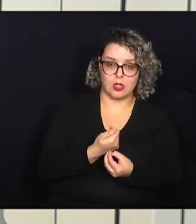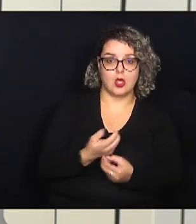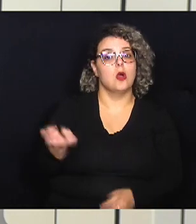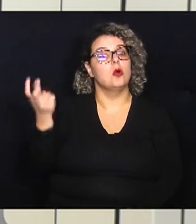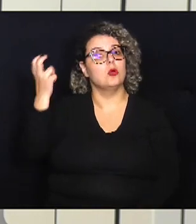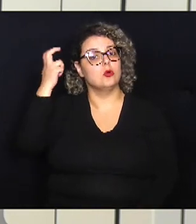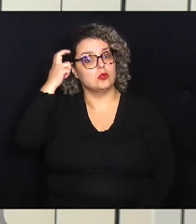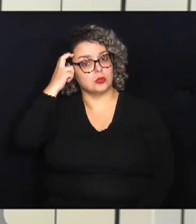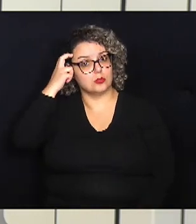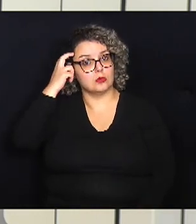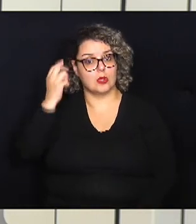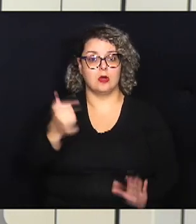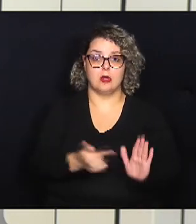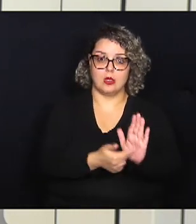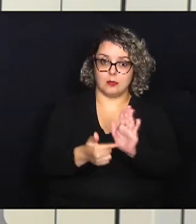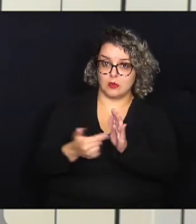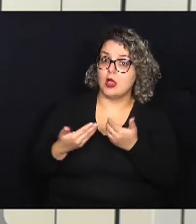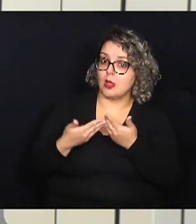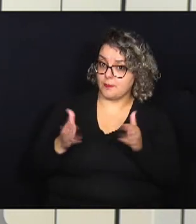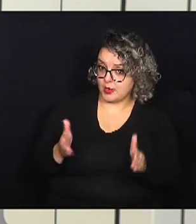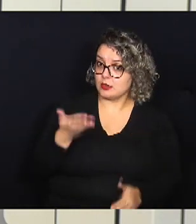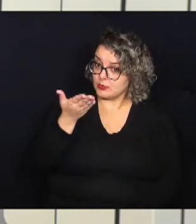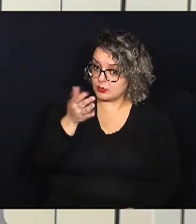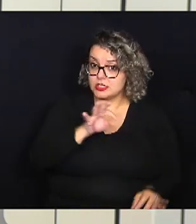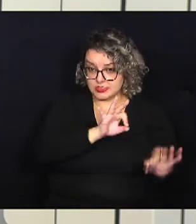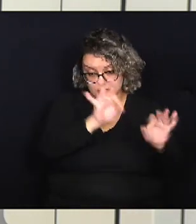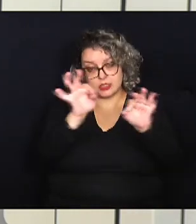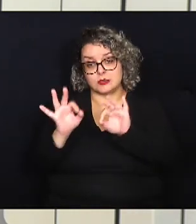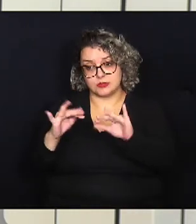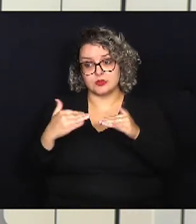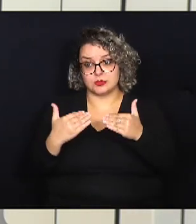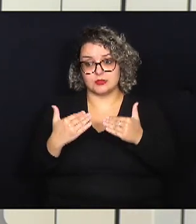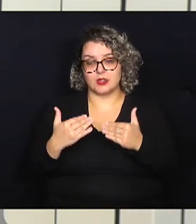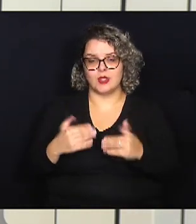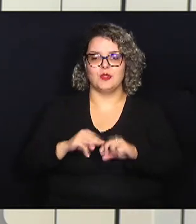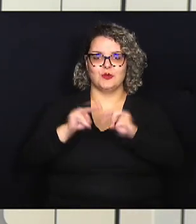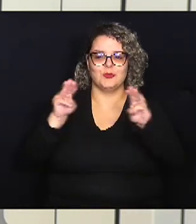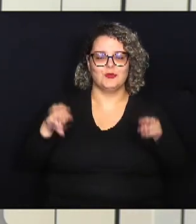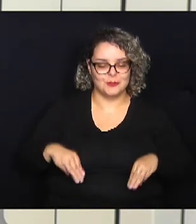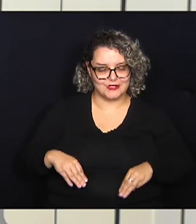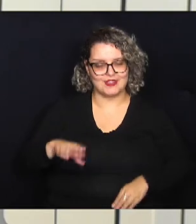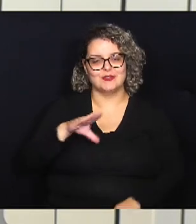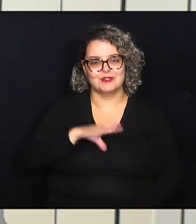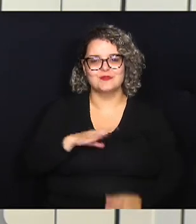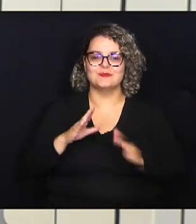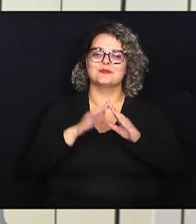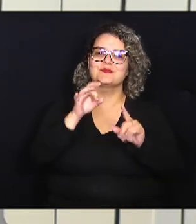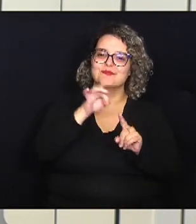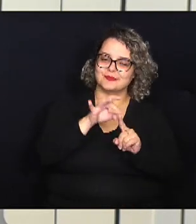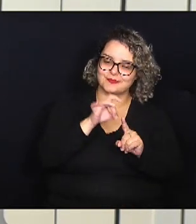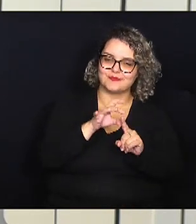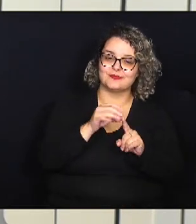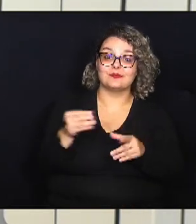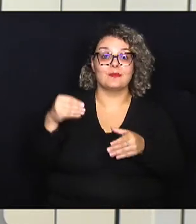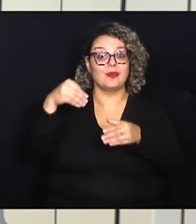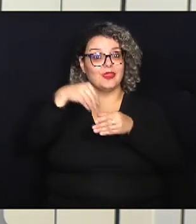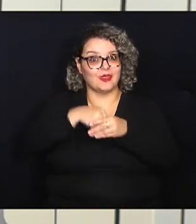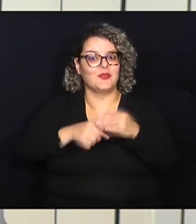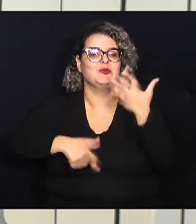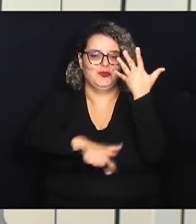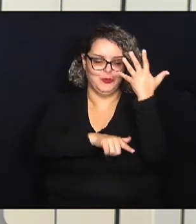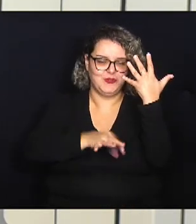com uma exposição aberta para você que está nos acompanhando no Museu da Cidade, na Casa de Vidro, dentro do Lago do